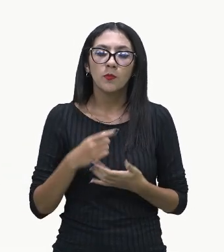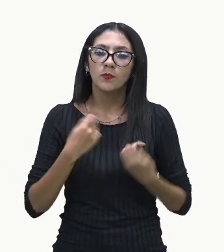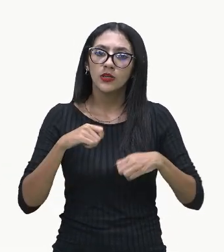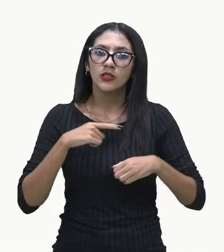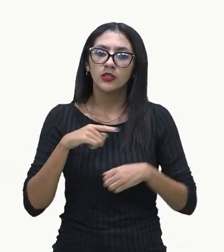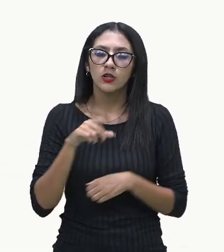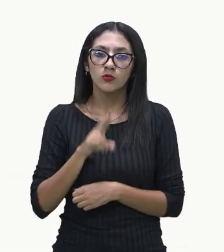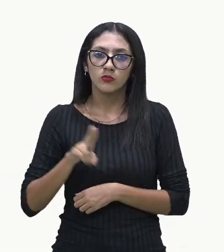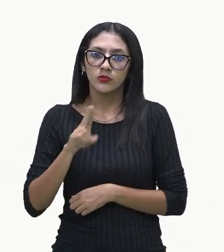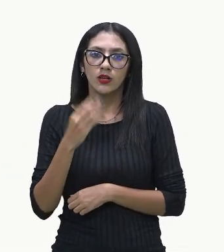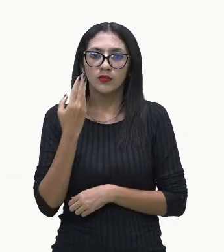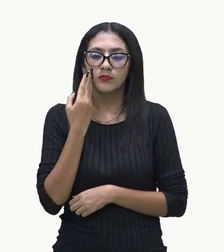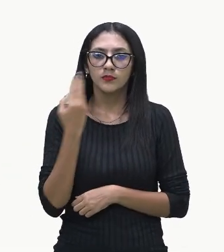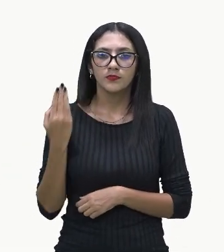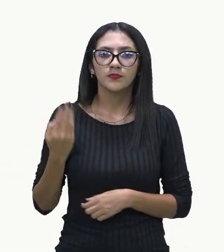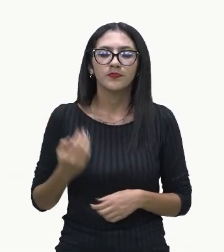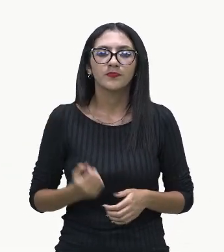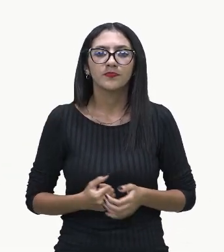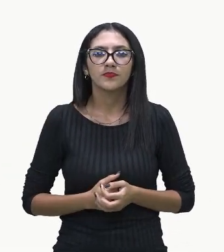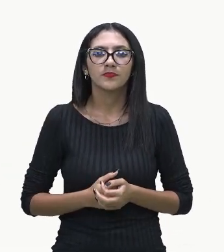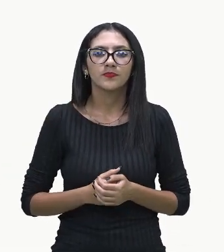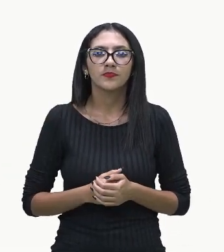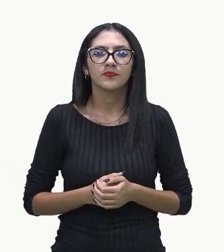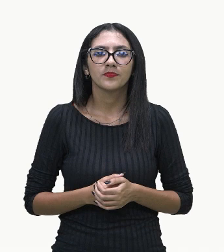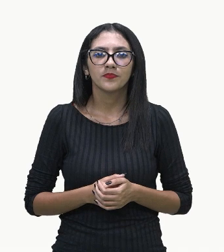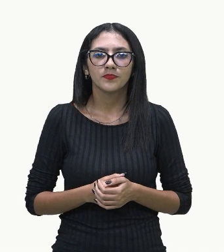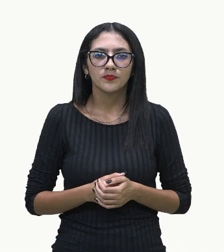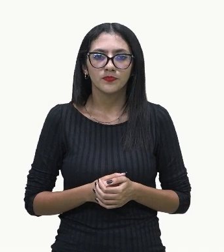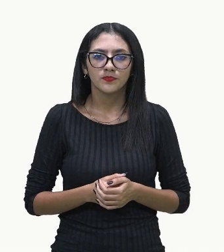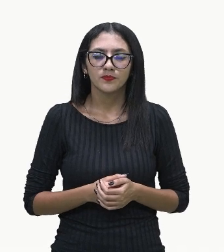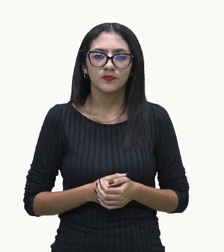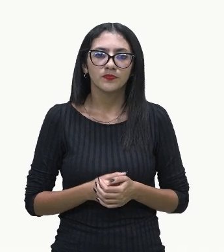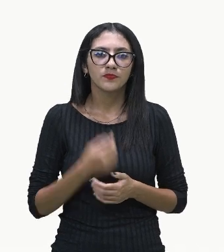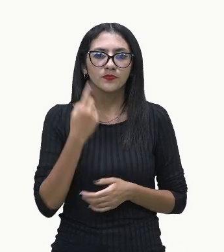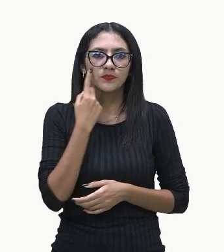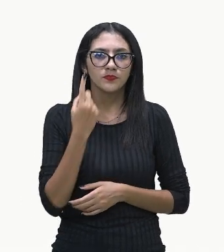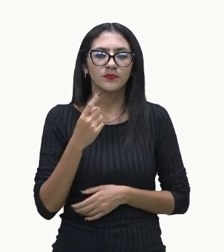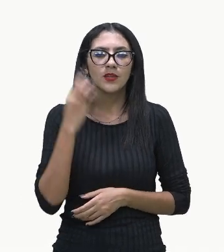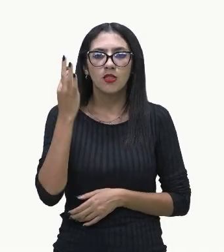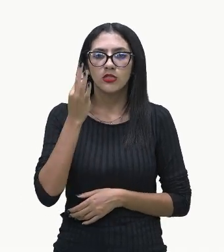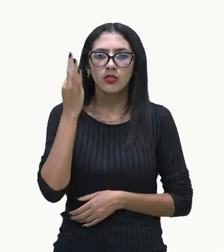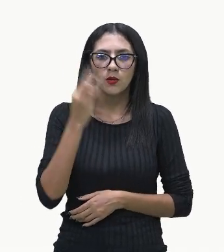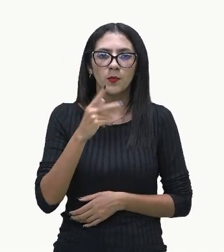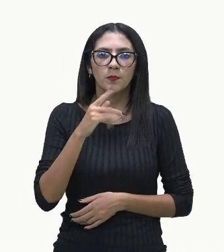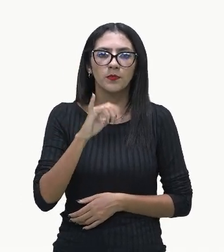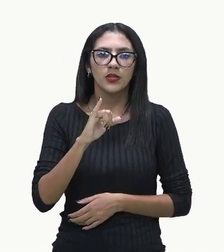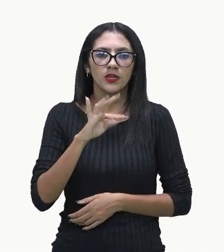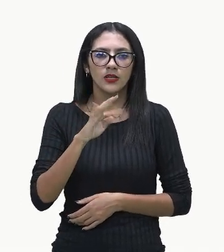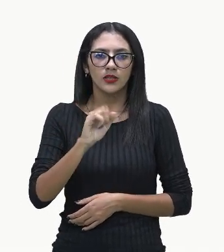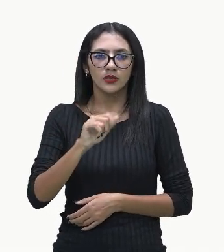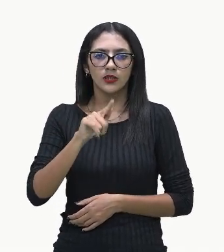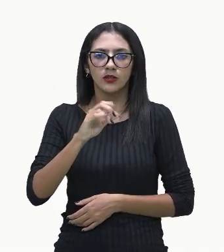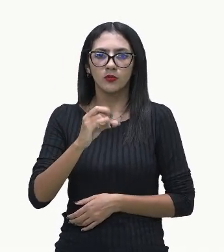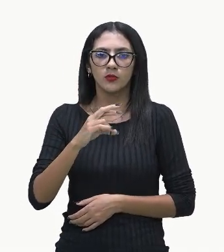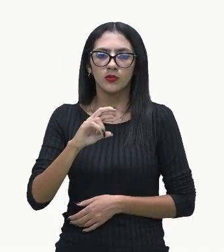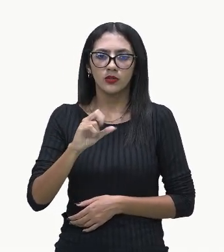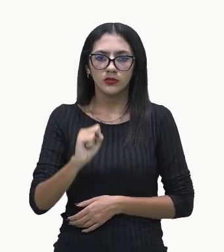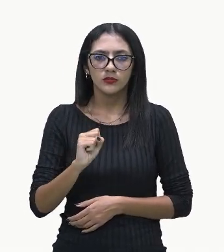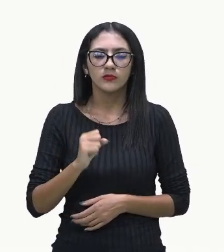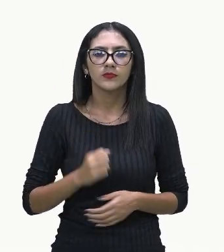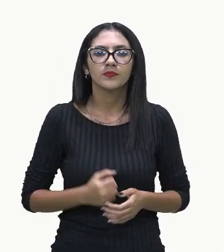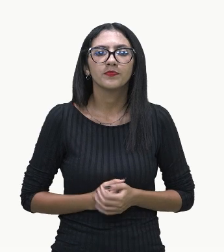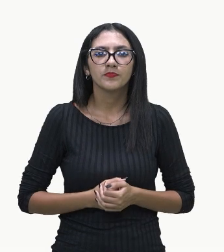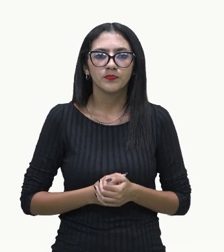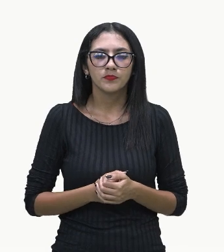Pitágoras, também conhecido aí por Tel-Pitt. Não é? Teorema de Pitágoras. Hipotenusa ao quadrado